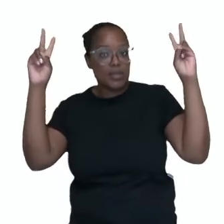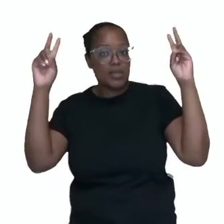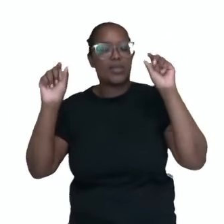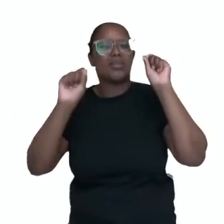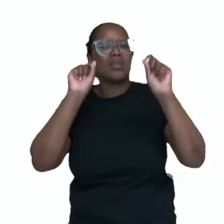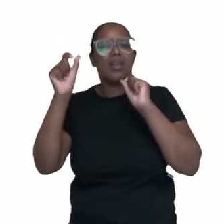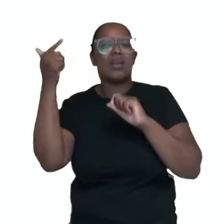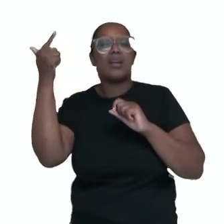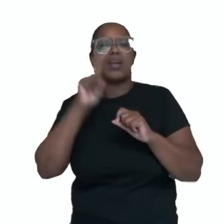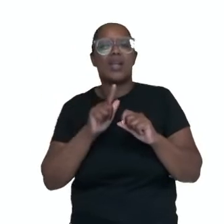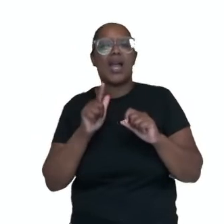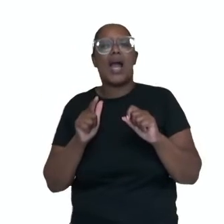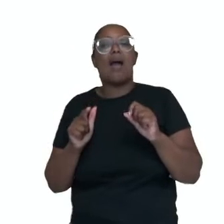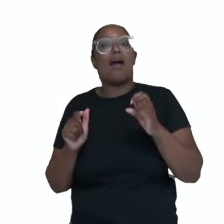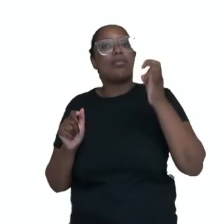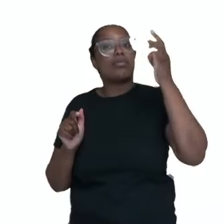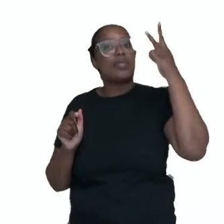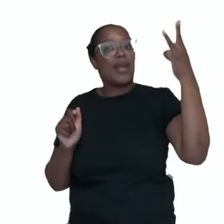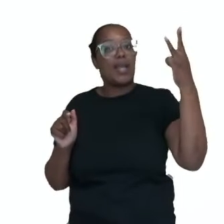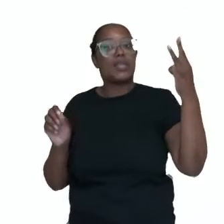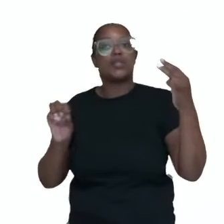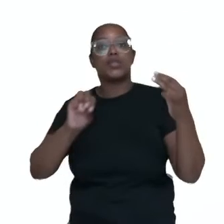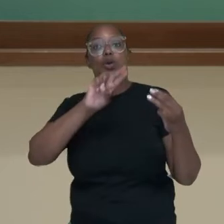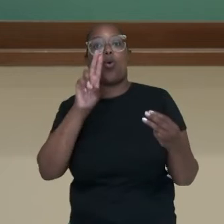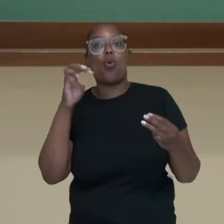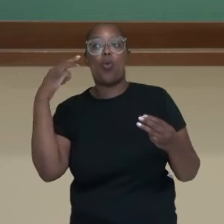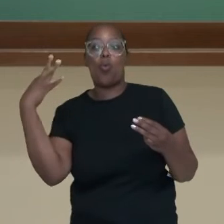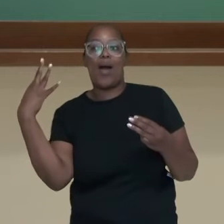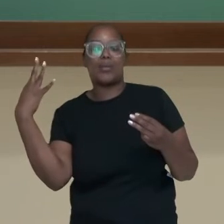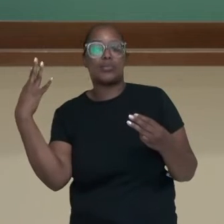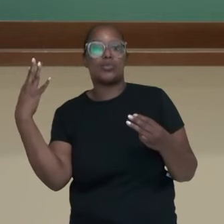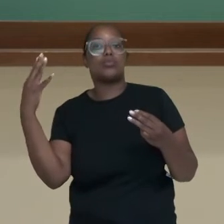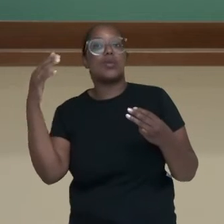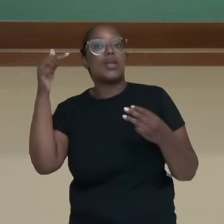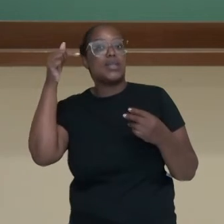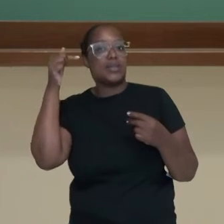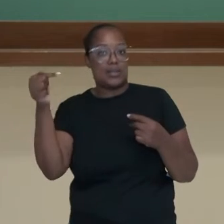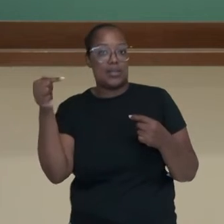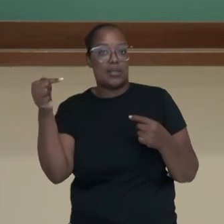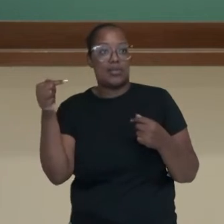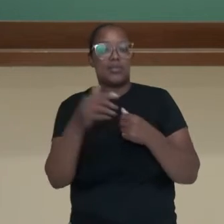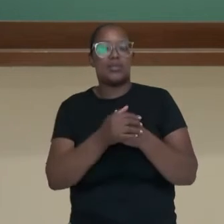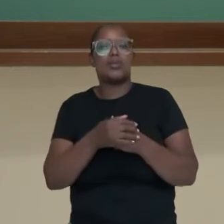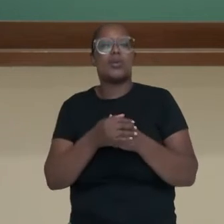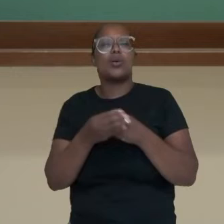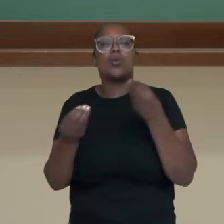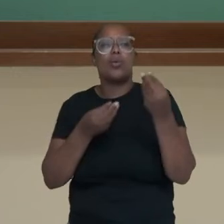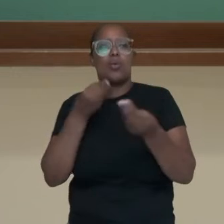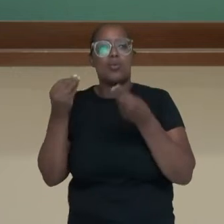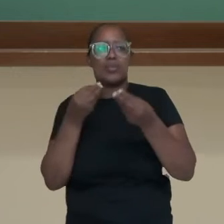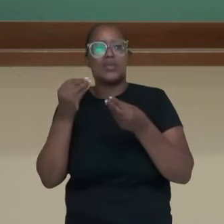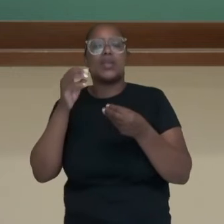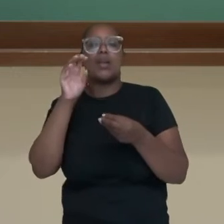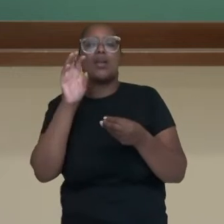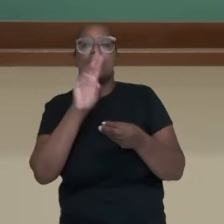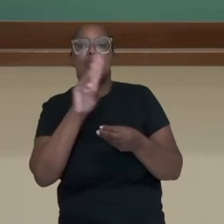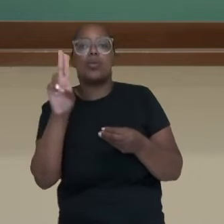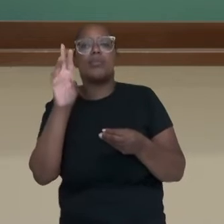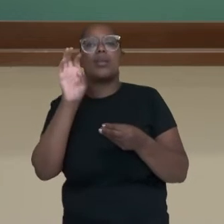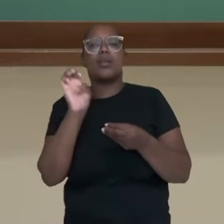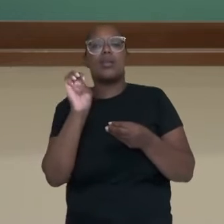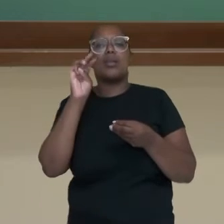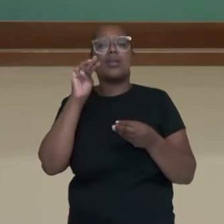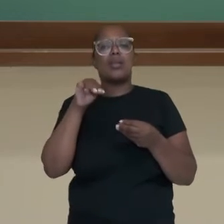que ganhar 3 ou 4 sets. Os tipos de empunhadura. Então, nós temos a